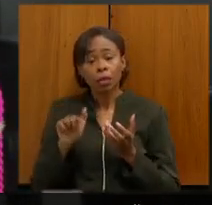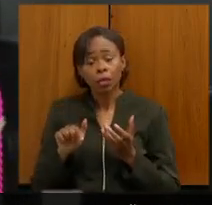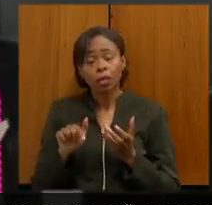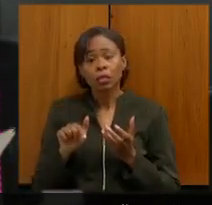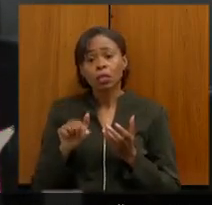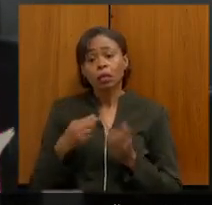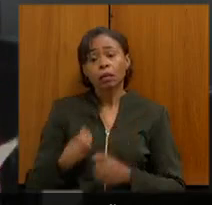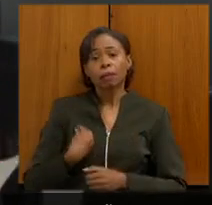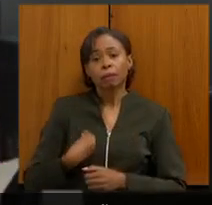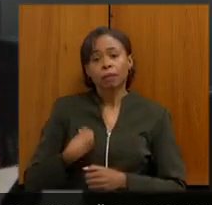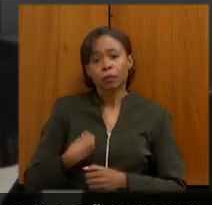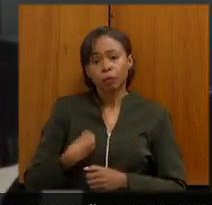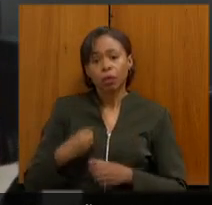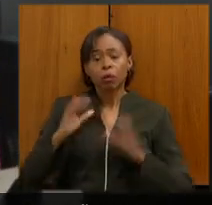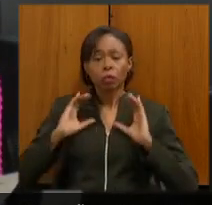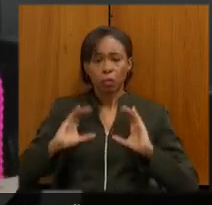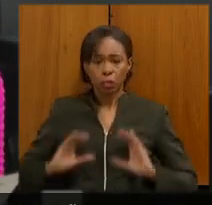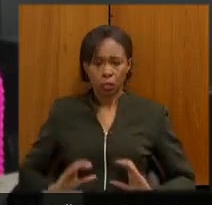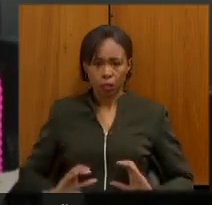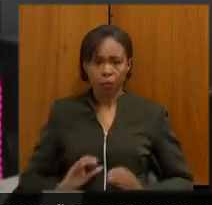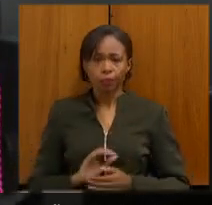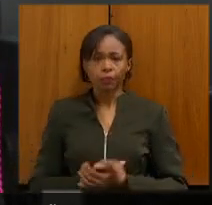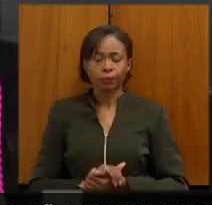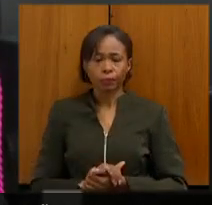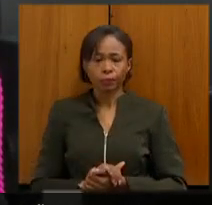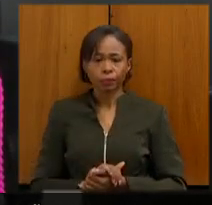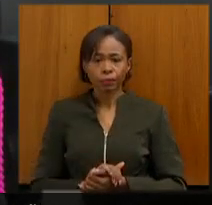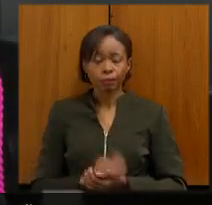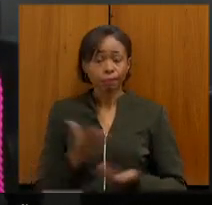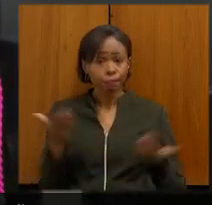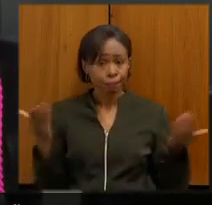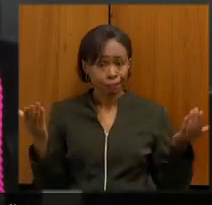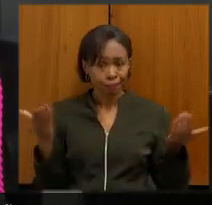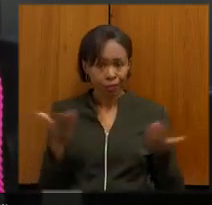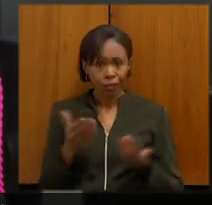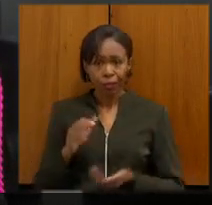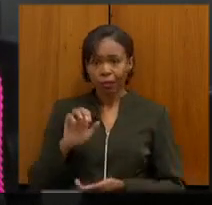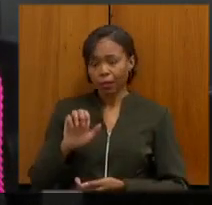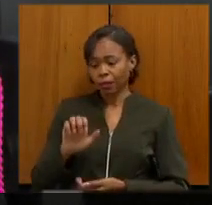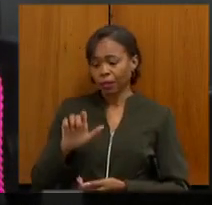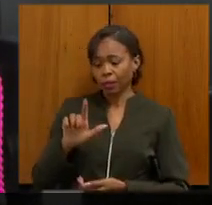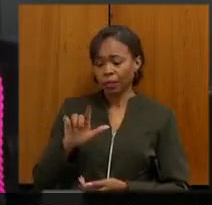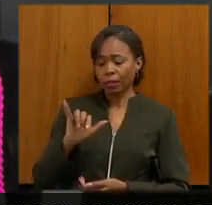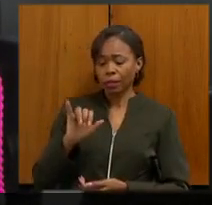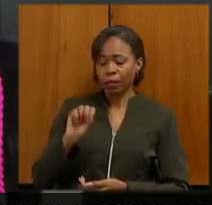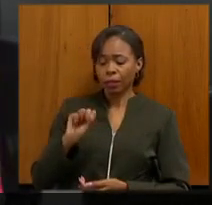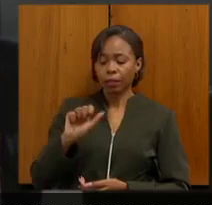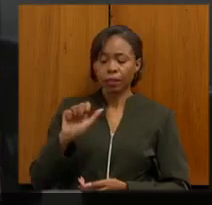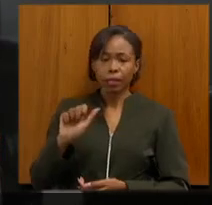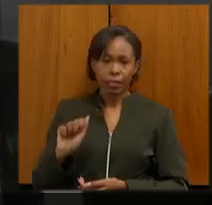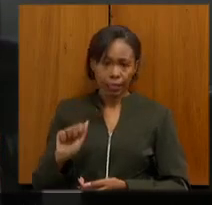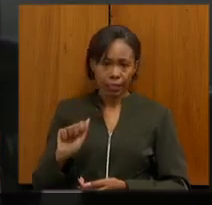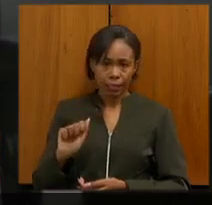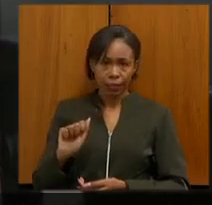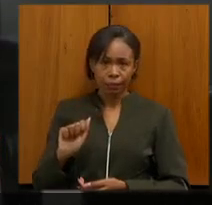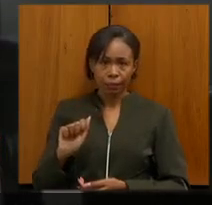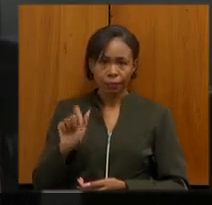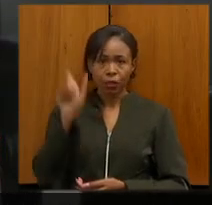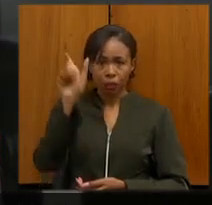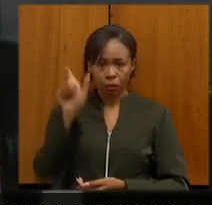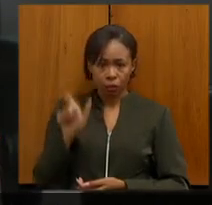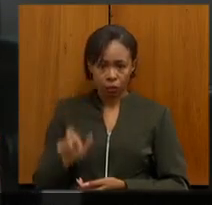de participação e cidadania agora vamos ouvir agora a Elisa Oi Elisa